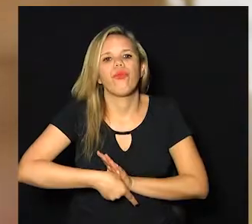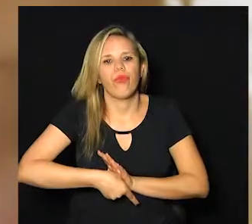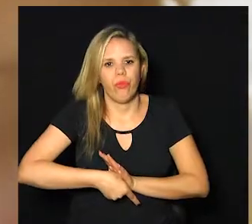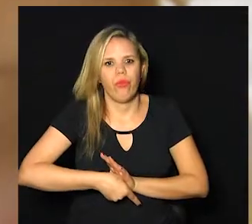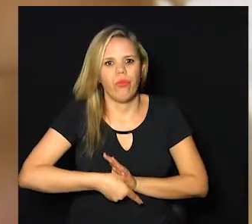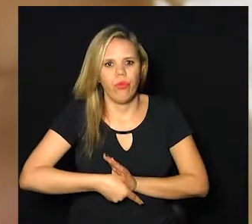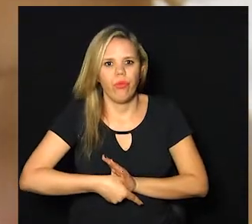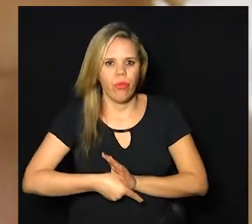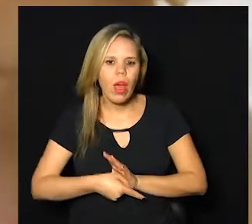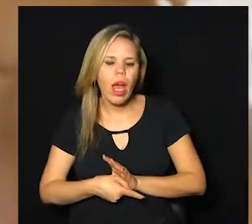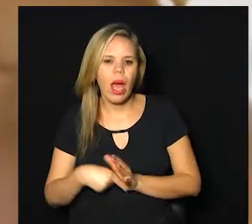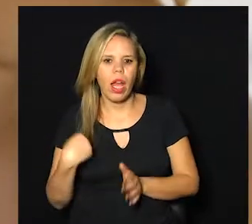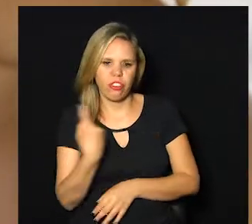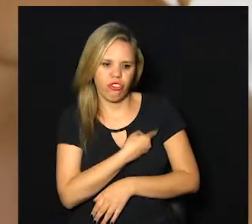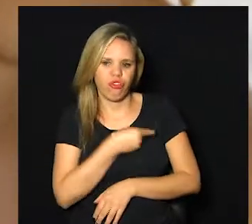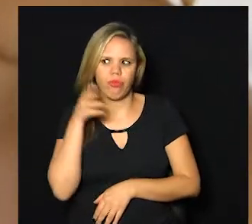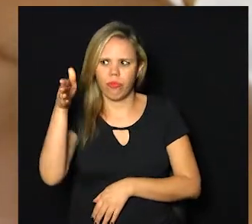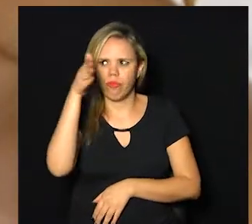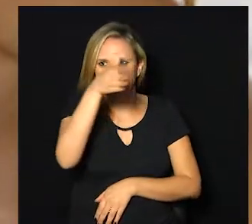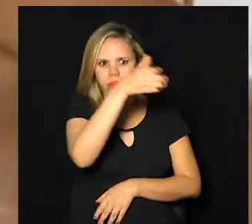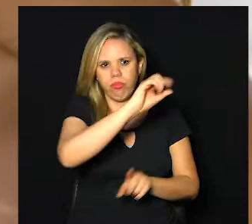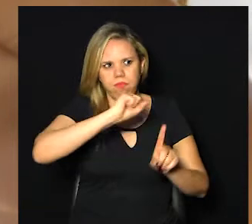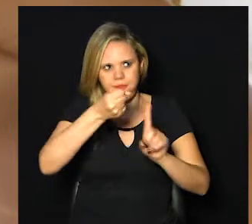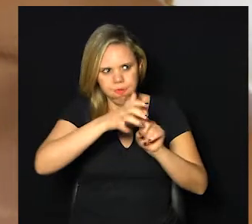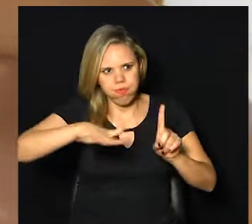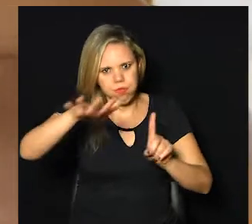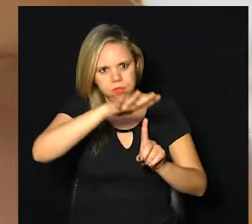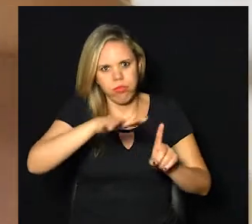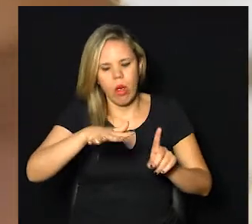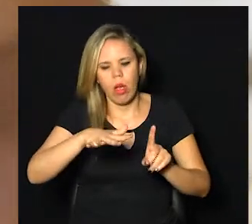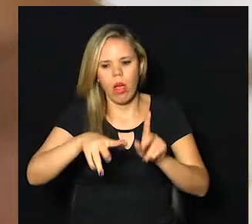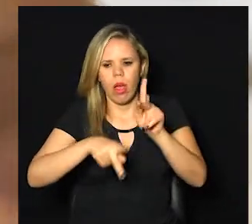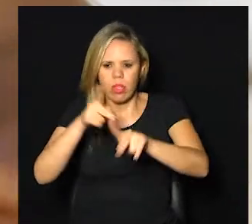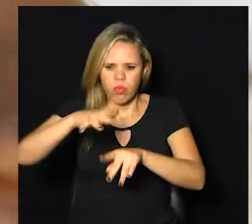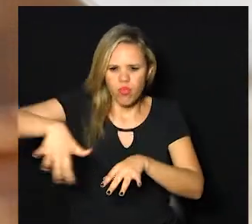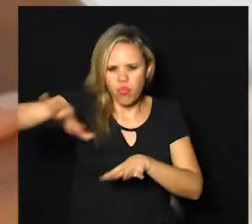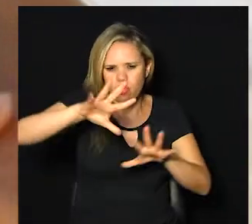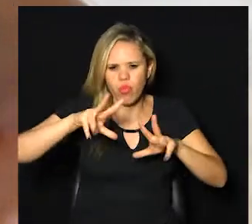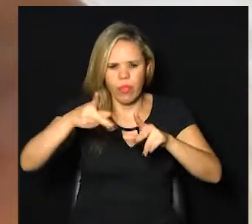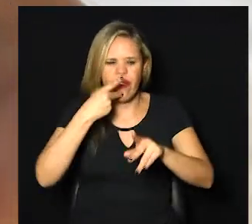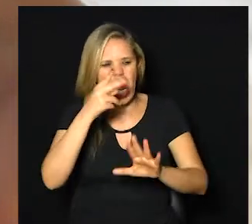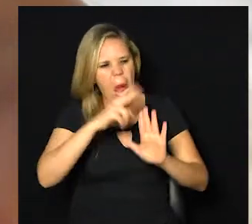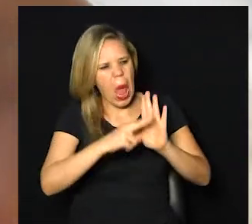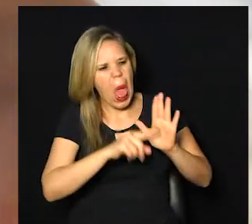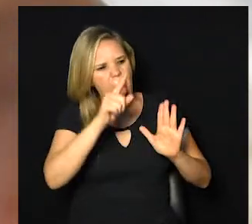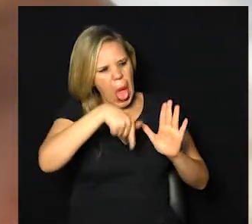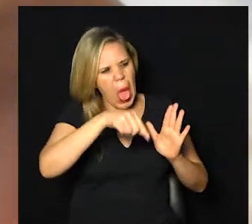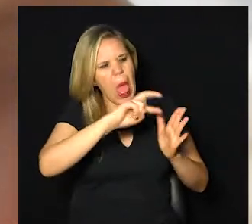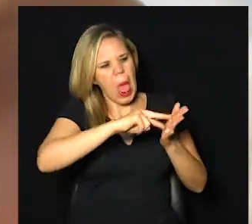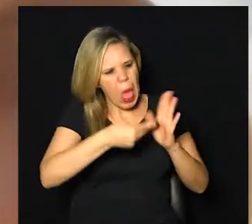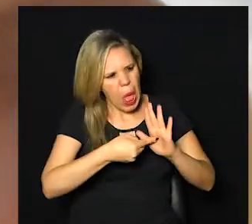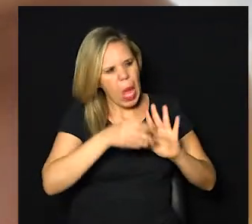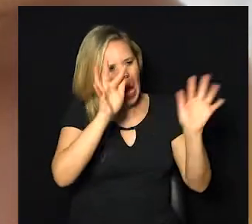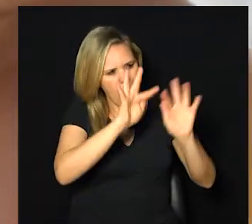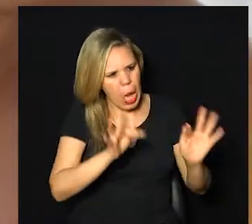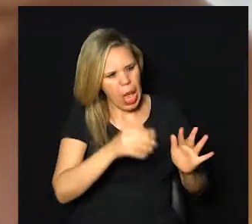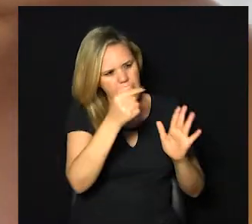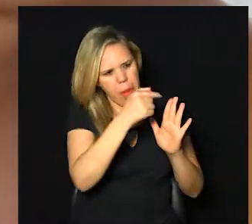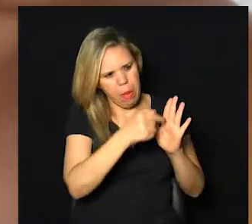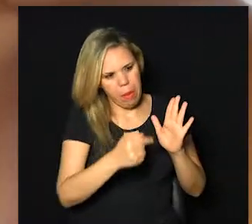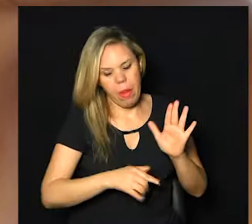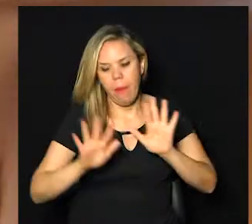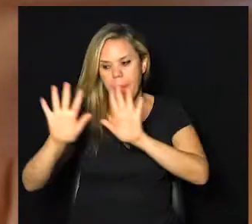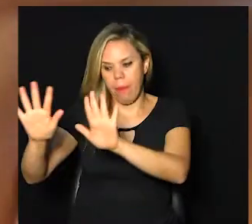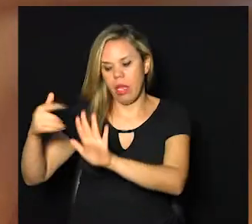porque a gente vive na sociedade e ditam-se muitas regras do que é felicidade, né? E para que eu saiba o que